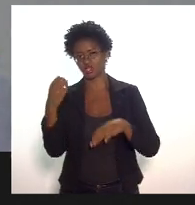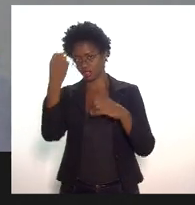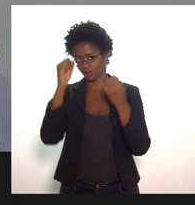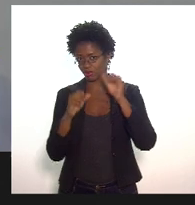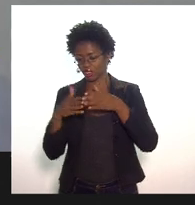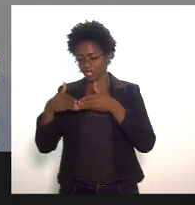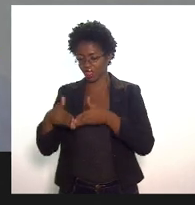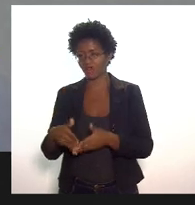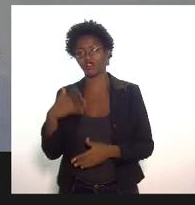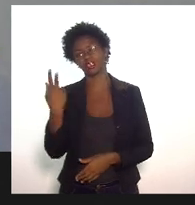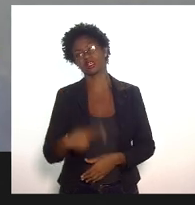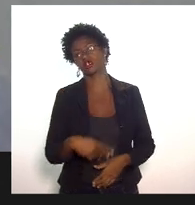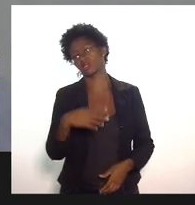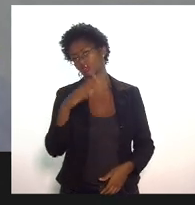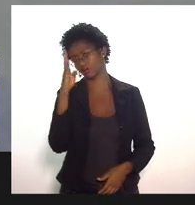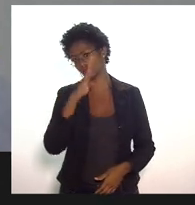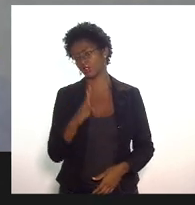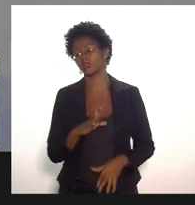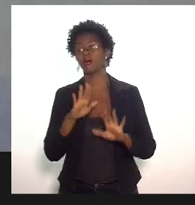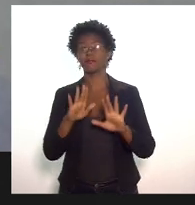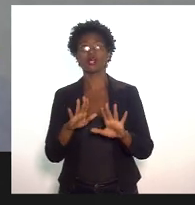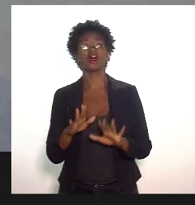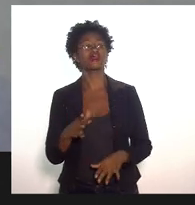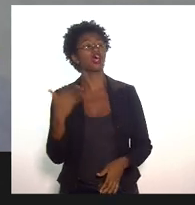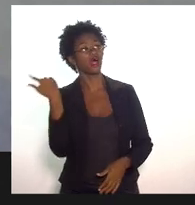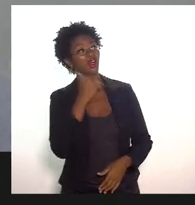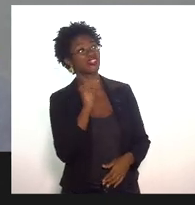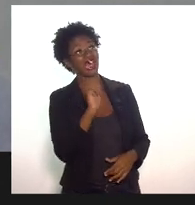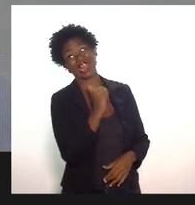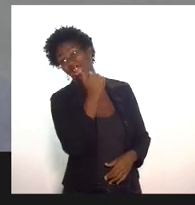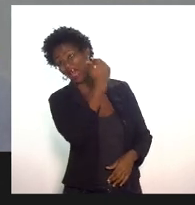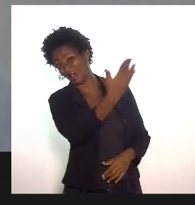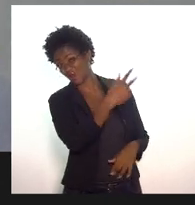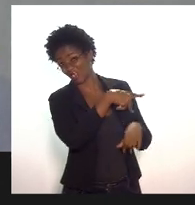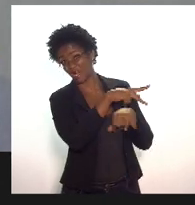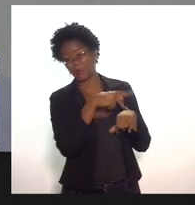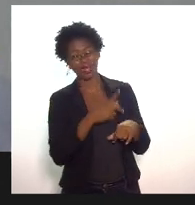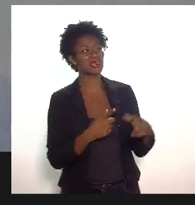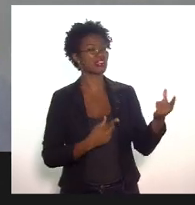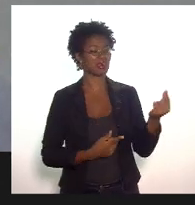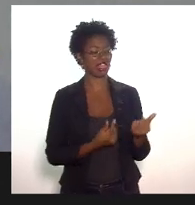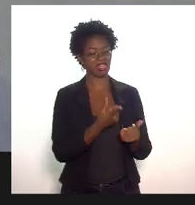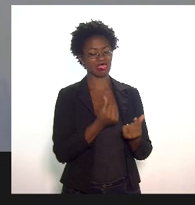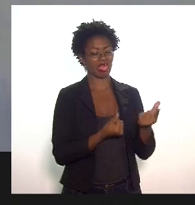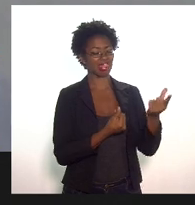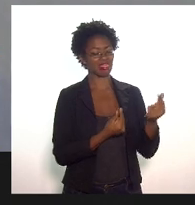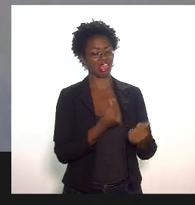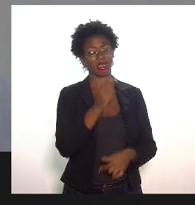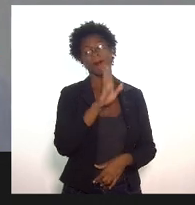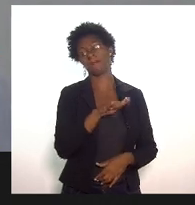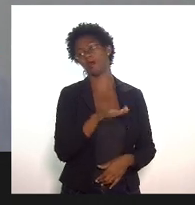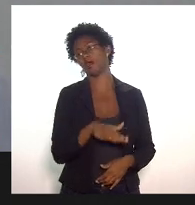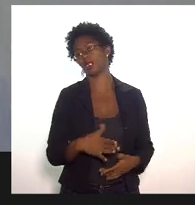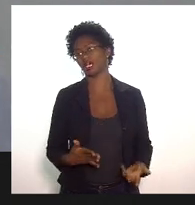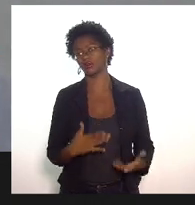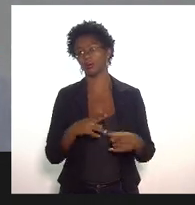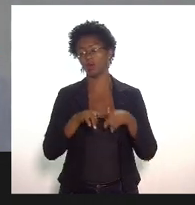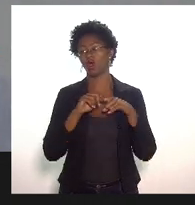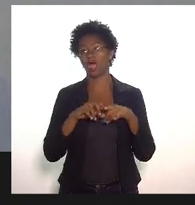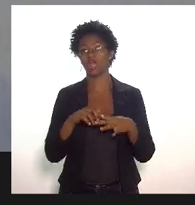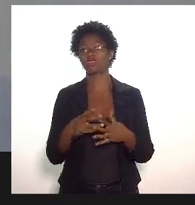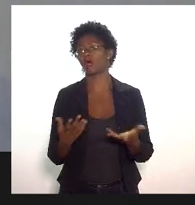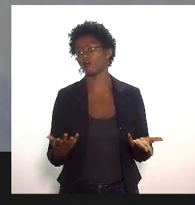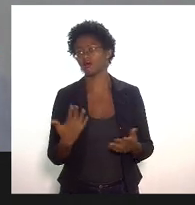trabalhistas, mas conseguem preços mais baratos fora do país, onde não exige certificações